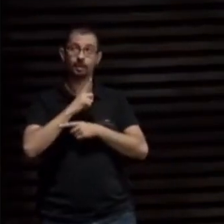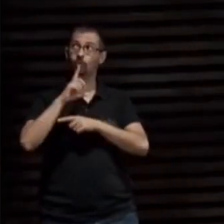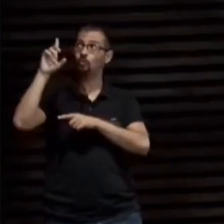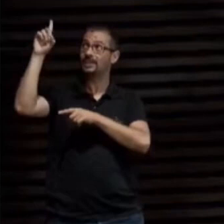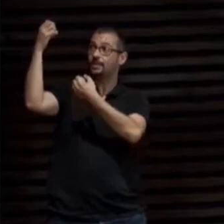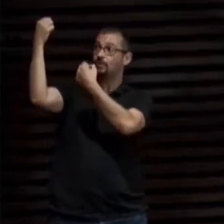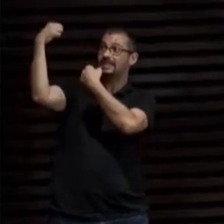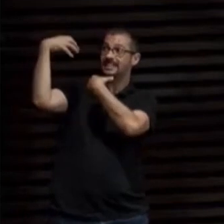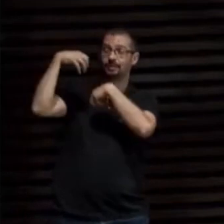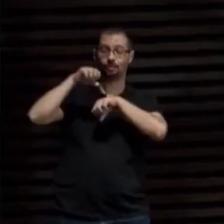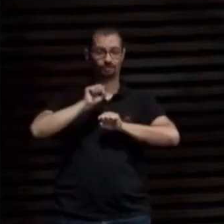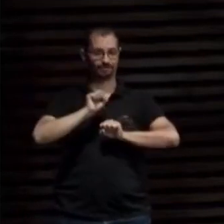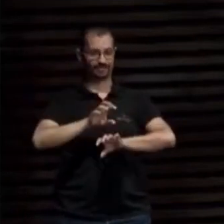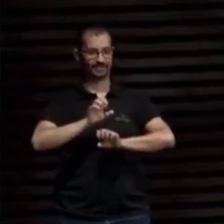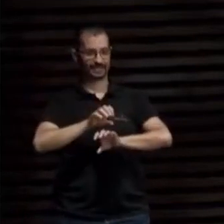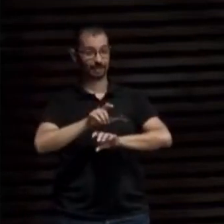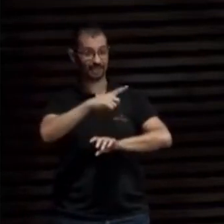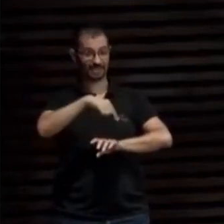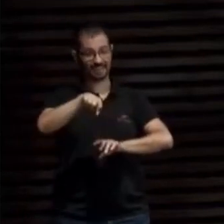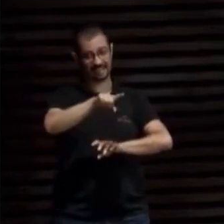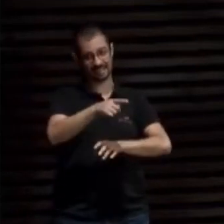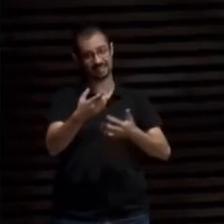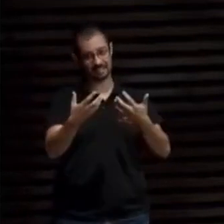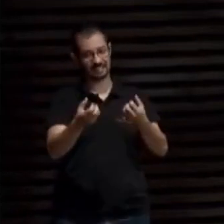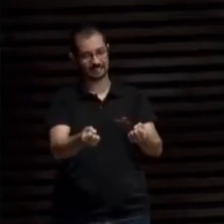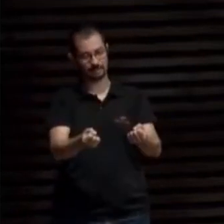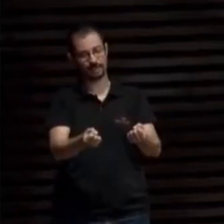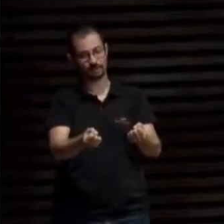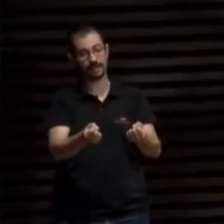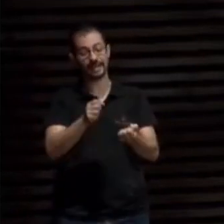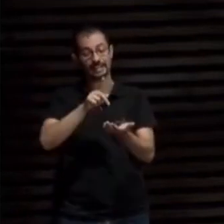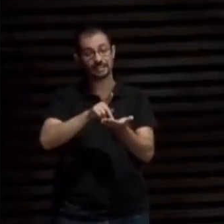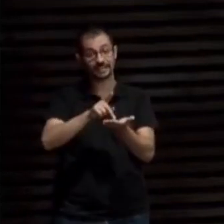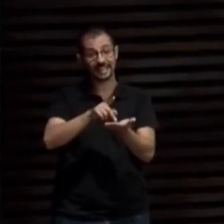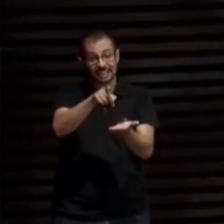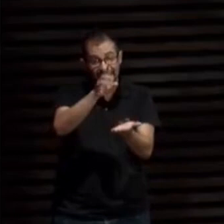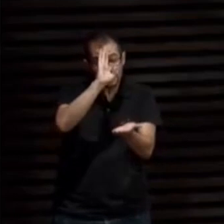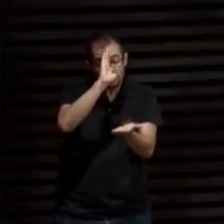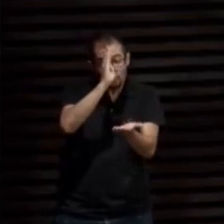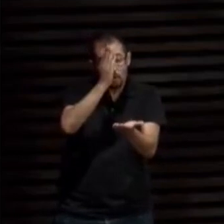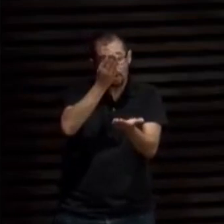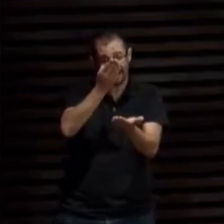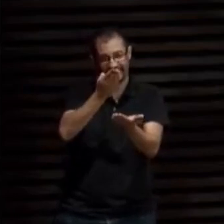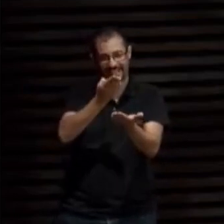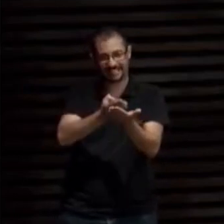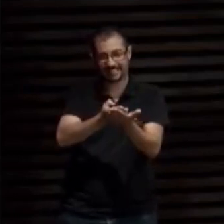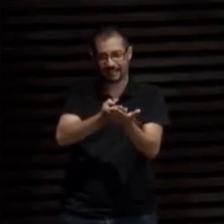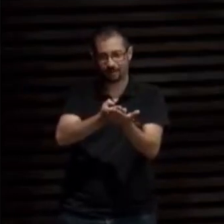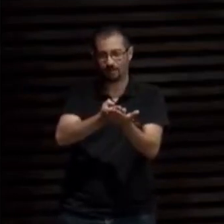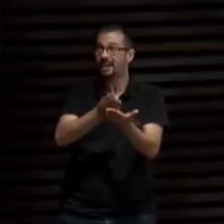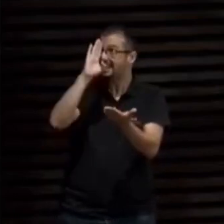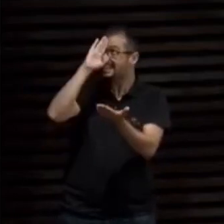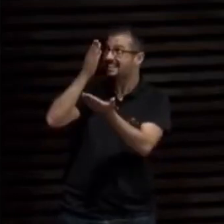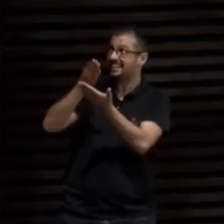me deste, e eles a receberam, e verdadeiramente conheceram que saí de ti, e creram que tu